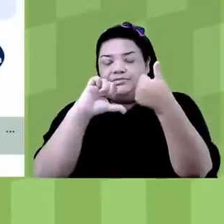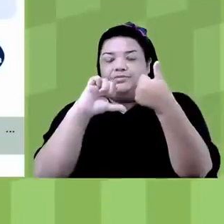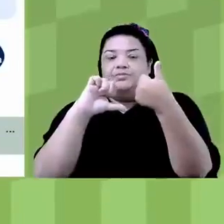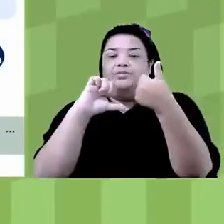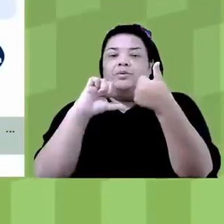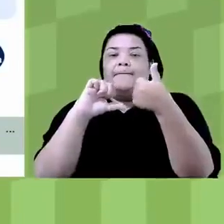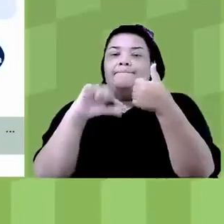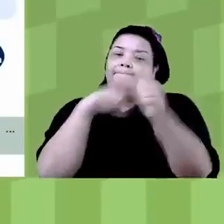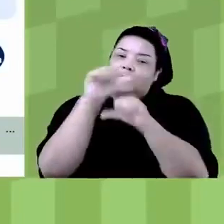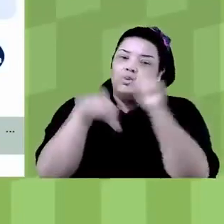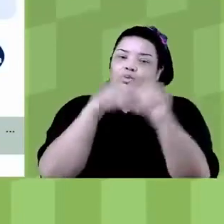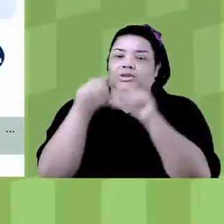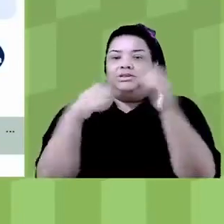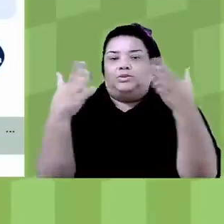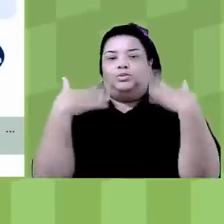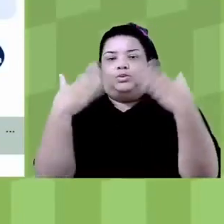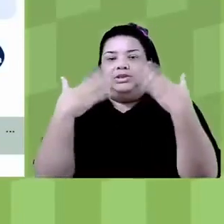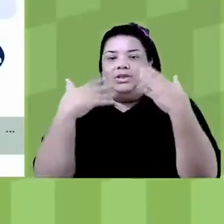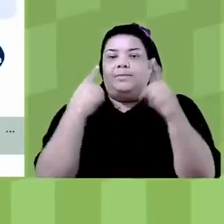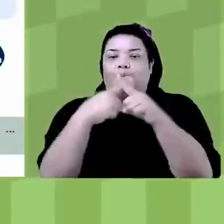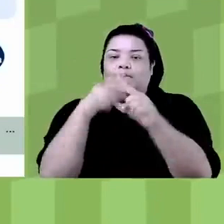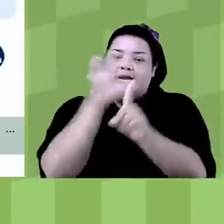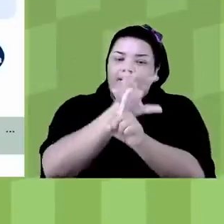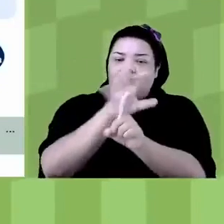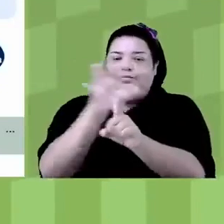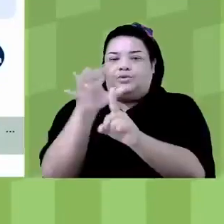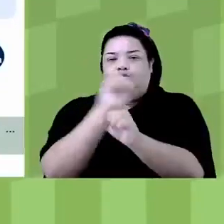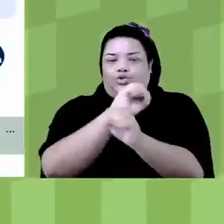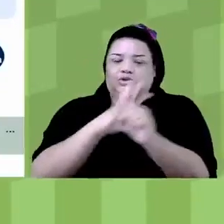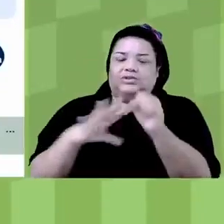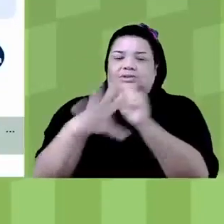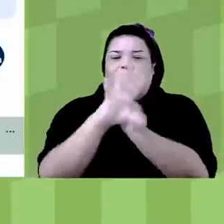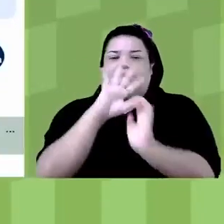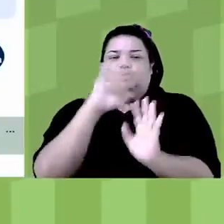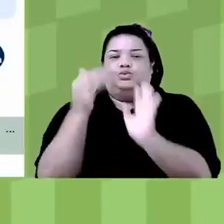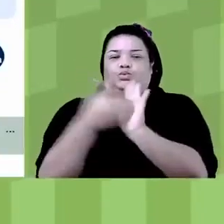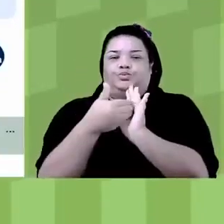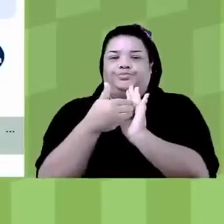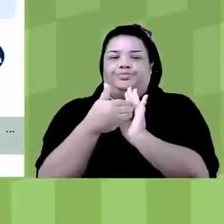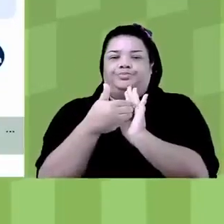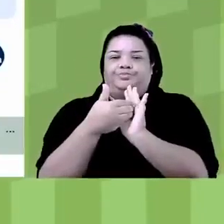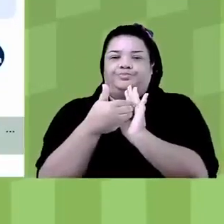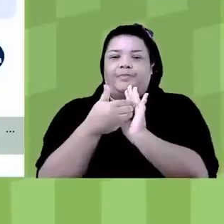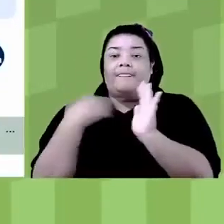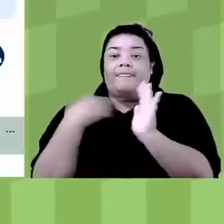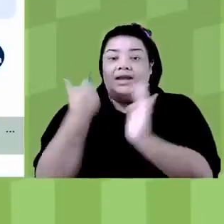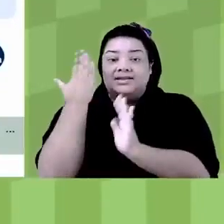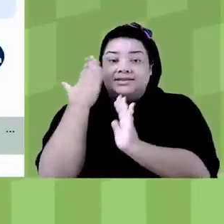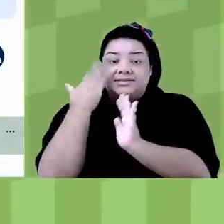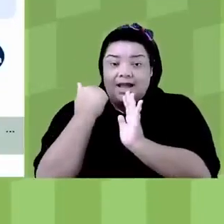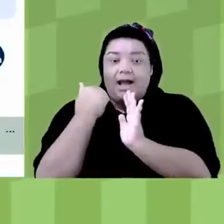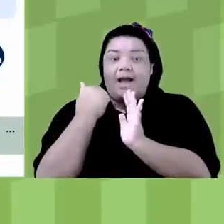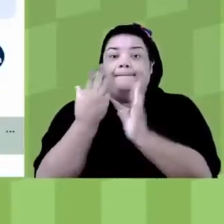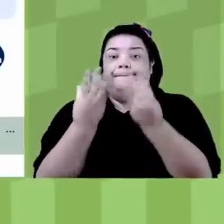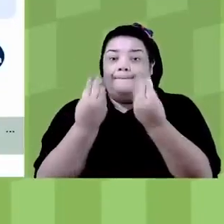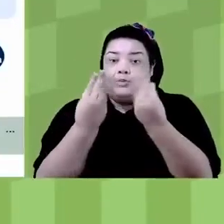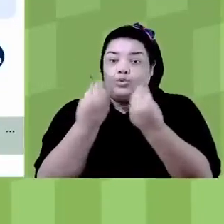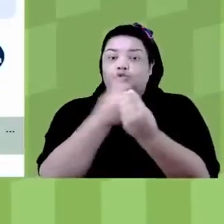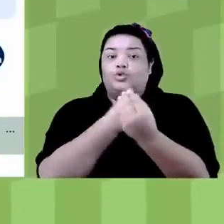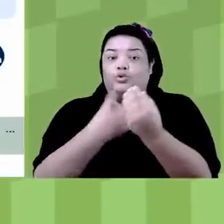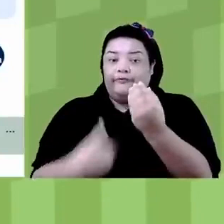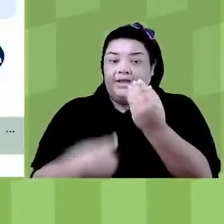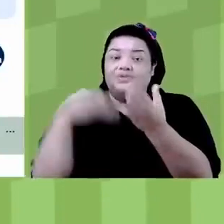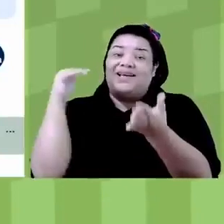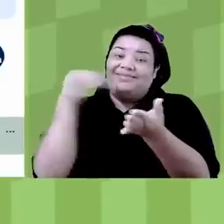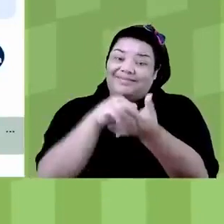a toda a sociedade o enfrentamento dos seus impactos. A gente sabe que são muitos os governos até